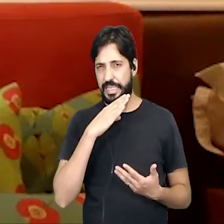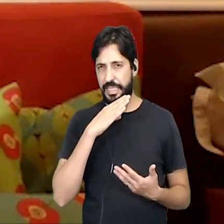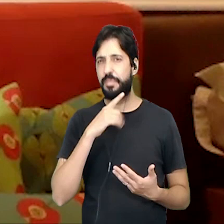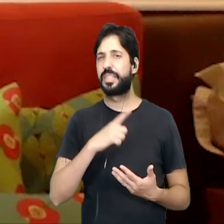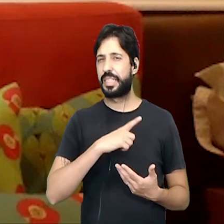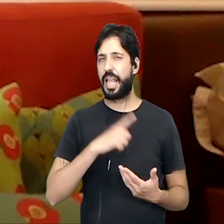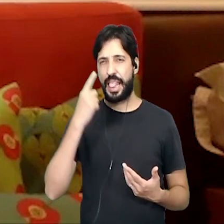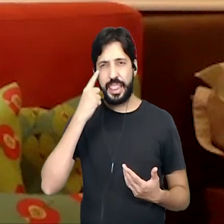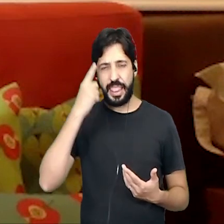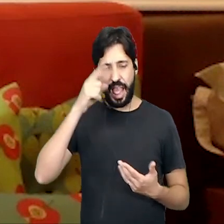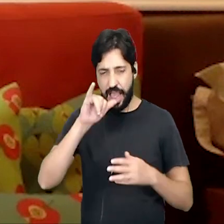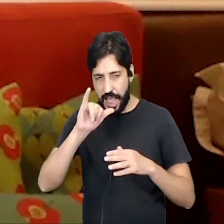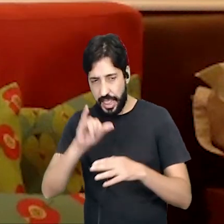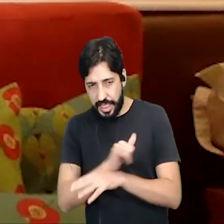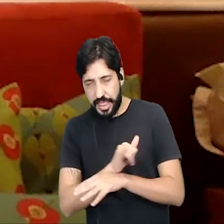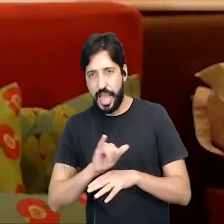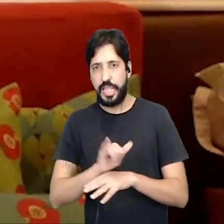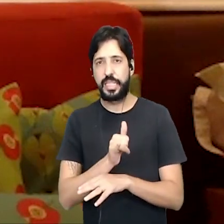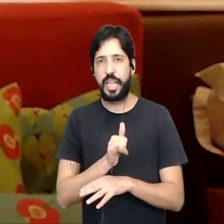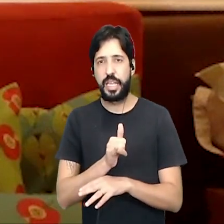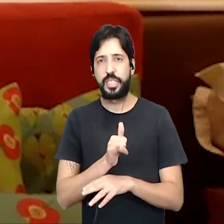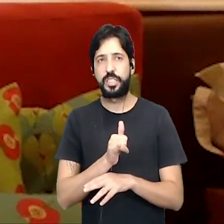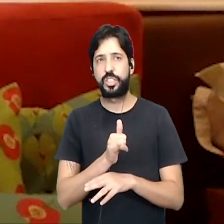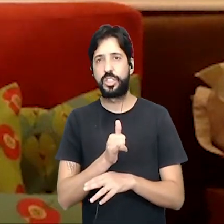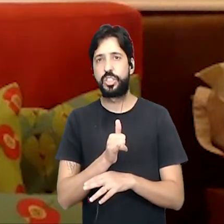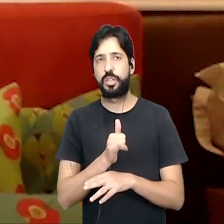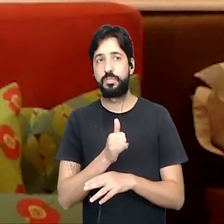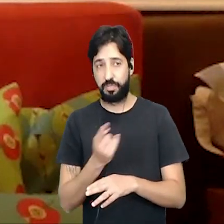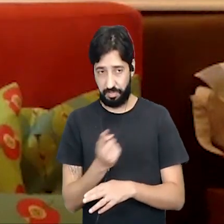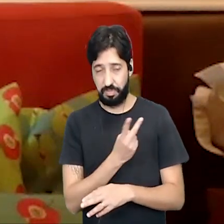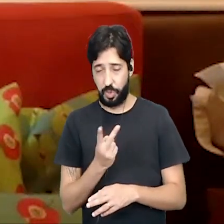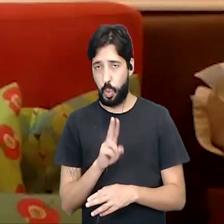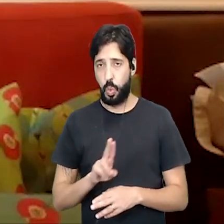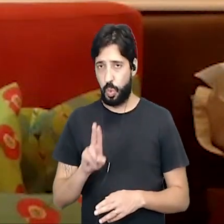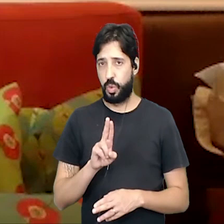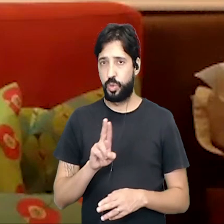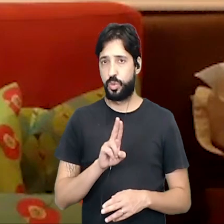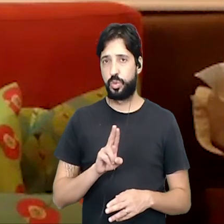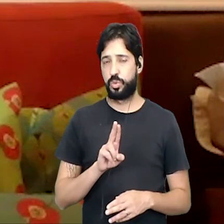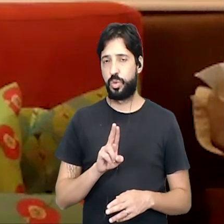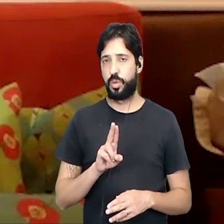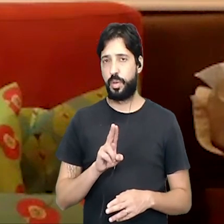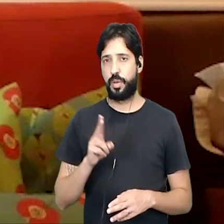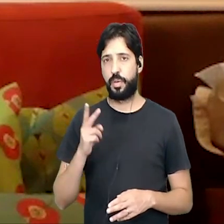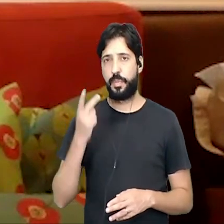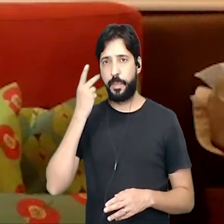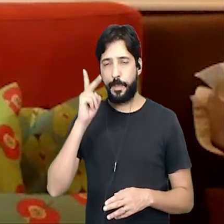muito forte essa ideia, essa estratégia que, de certa forma, vocês